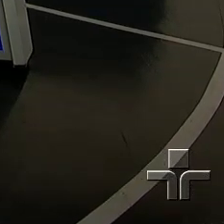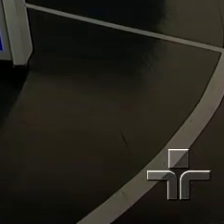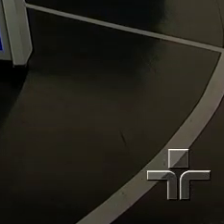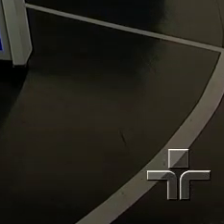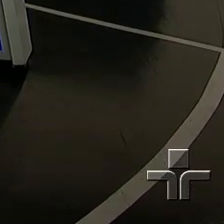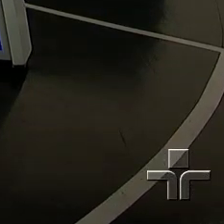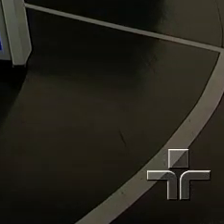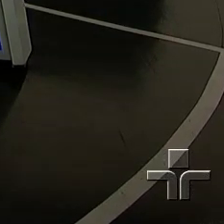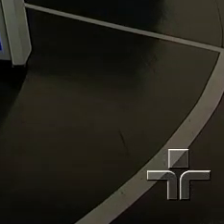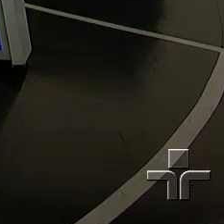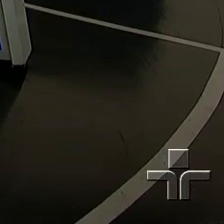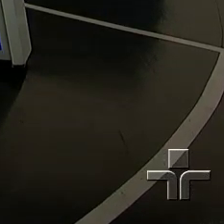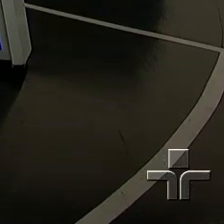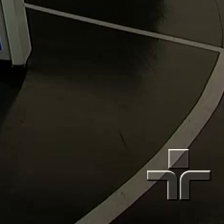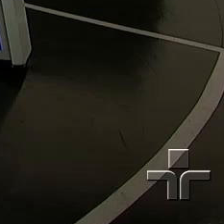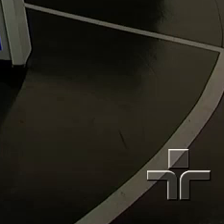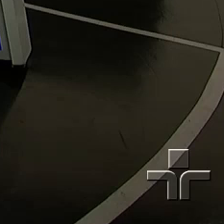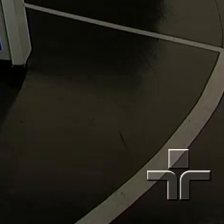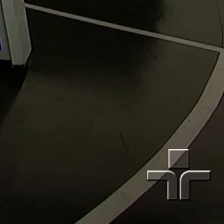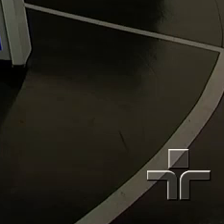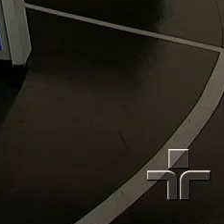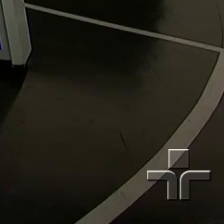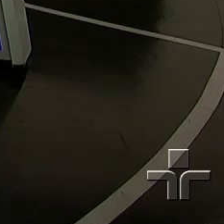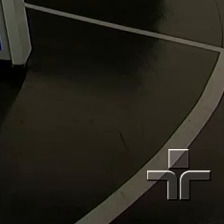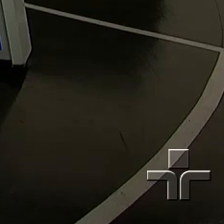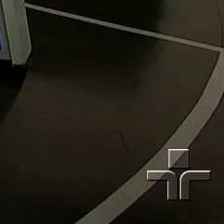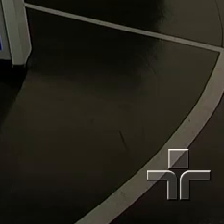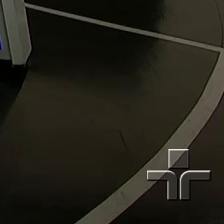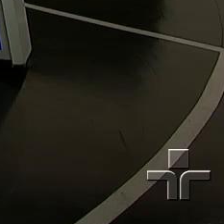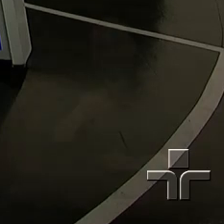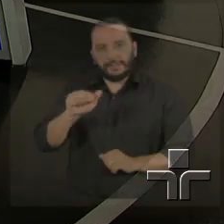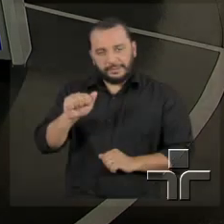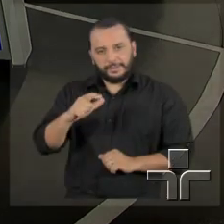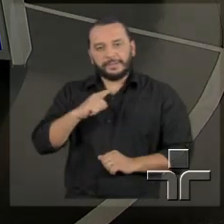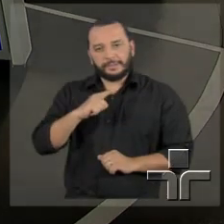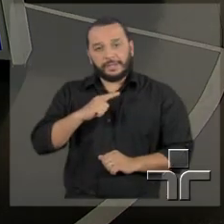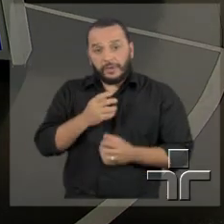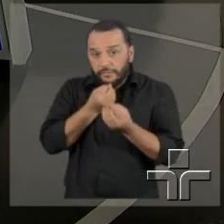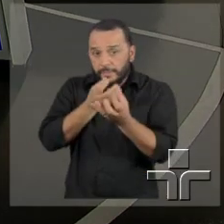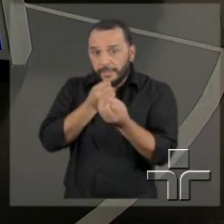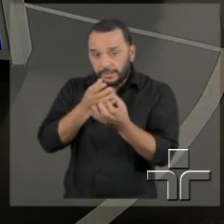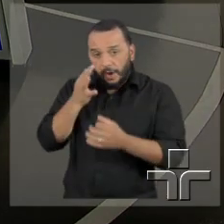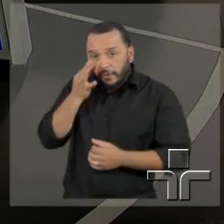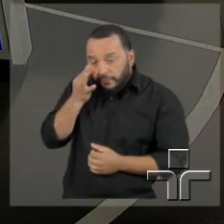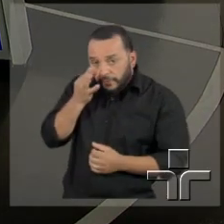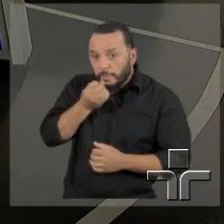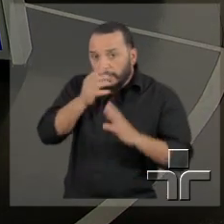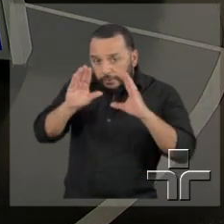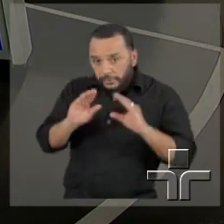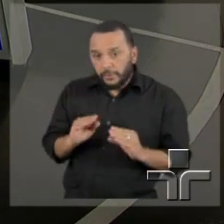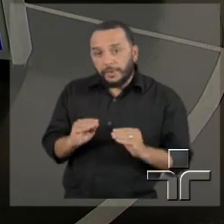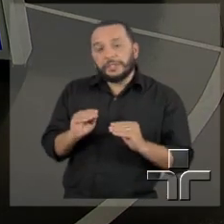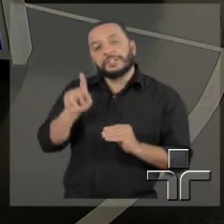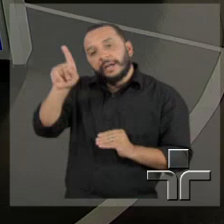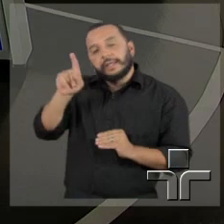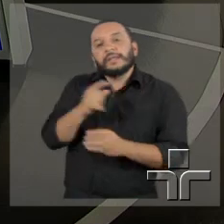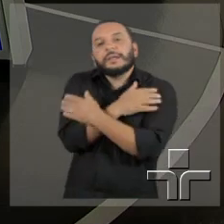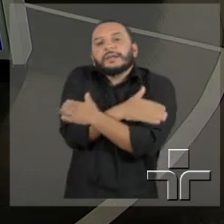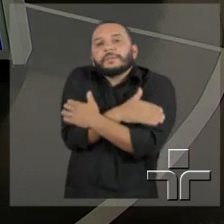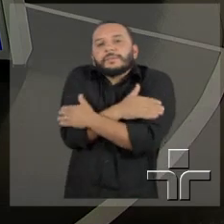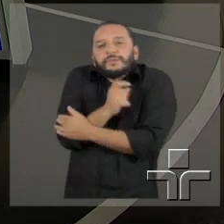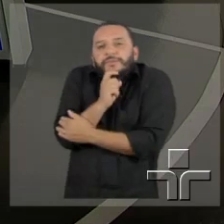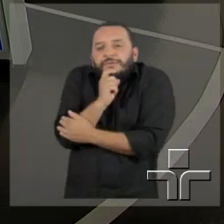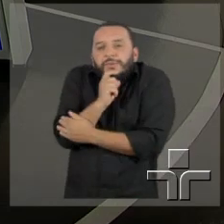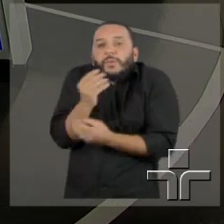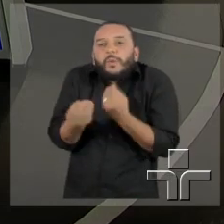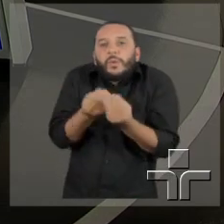ser diferente. A repórter Vanessa Lorenzini tem outras informações para a gente ao vivo. Boa noite, Vanessa. Boa programação aí. A programação dessa noite já